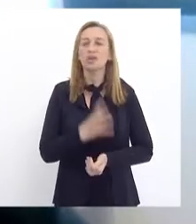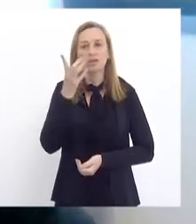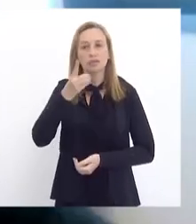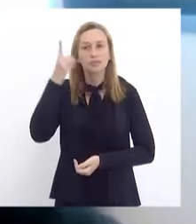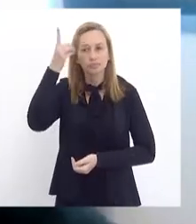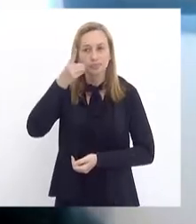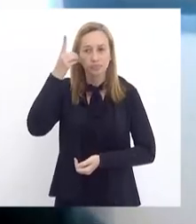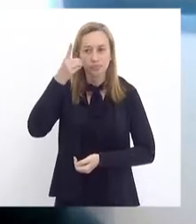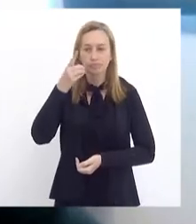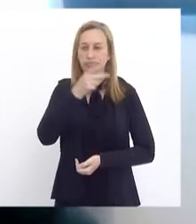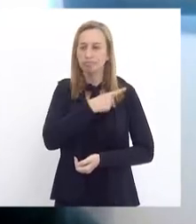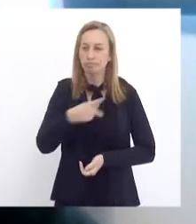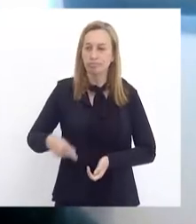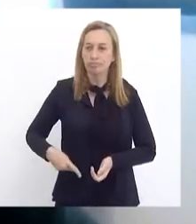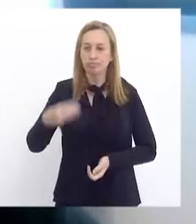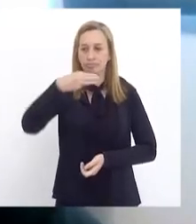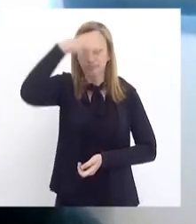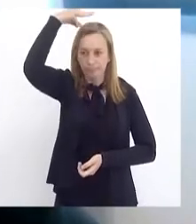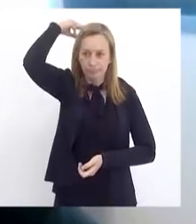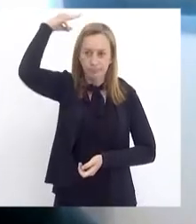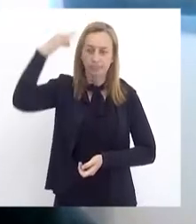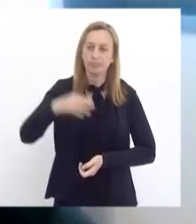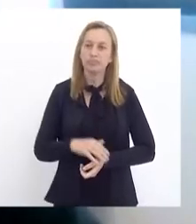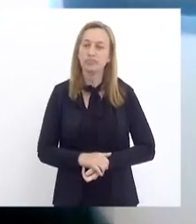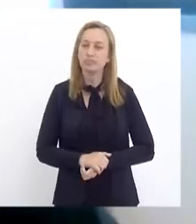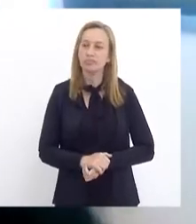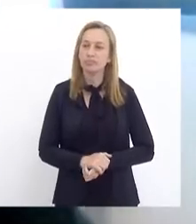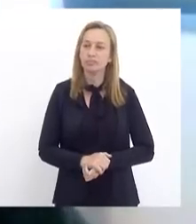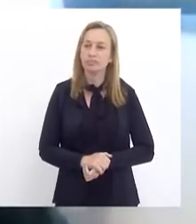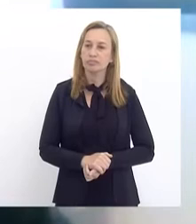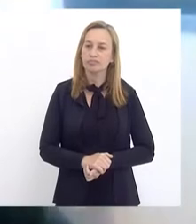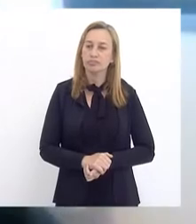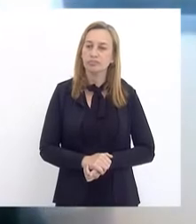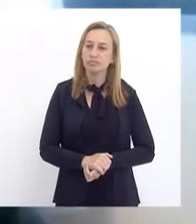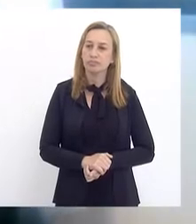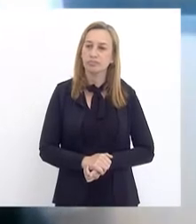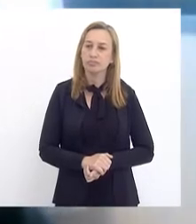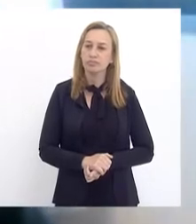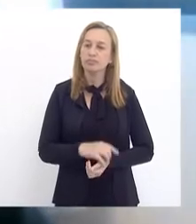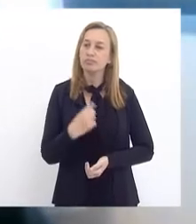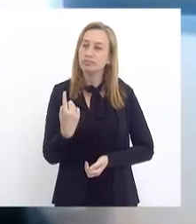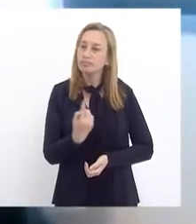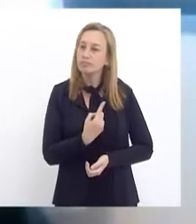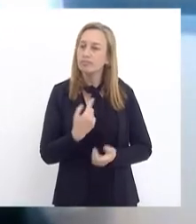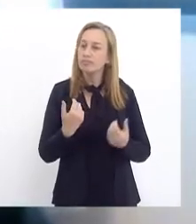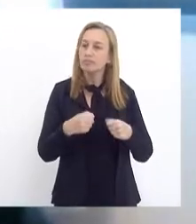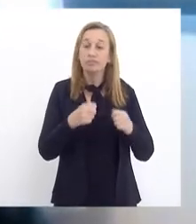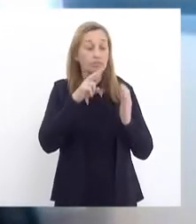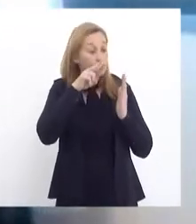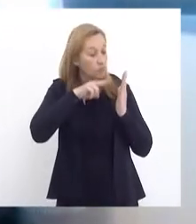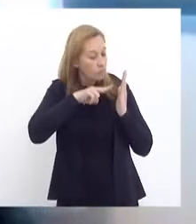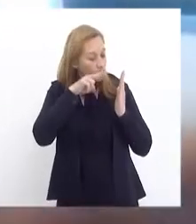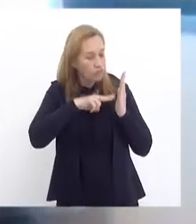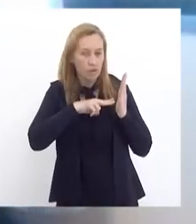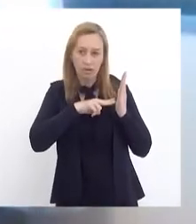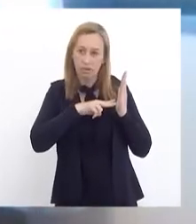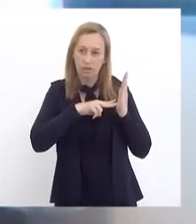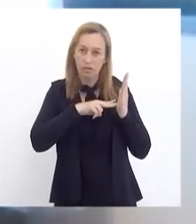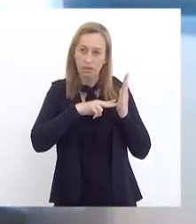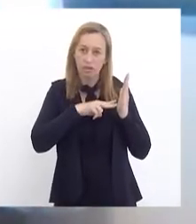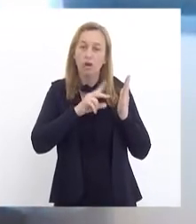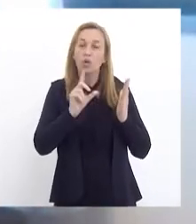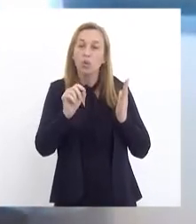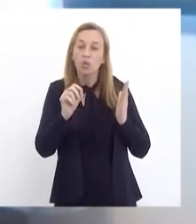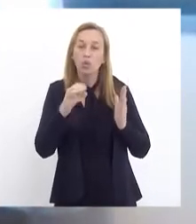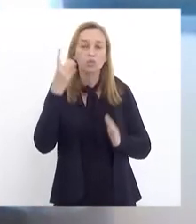deputado presidente Márcio Pacheco, nós deveríamos, no mínimo, ler o que o